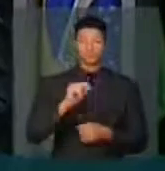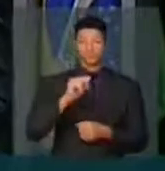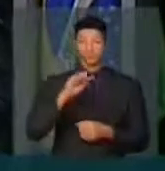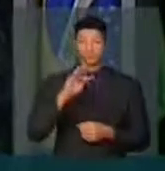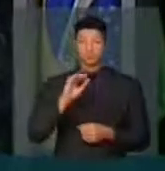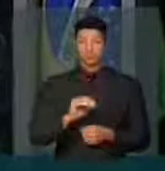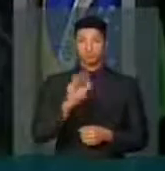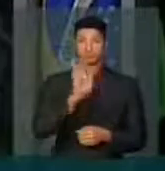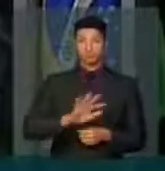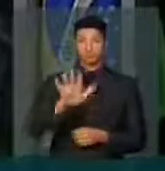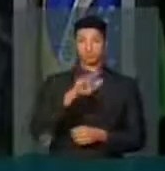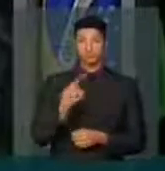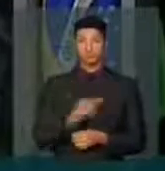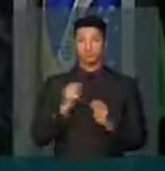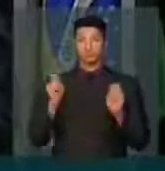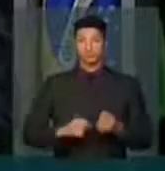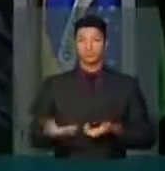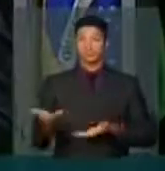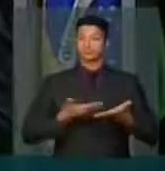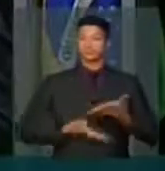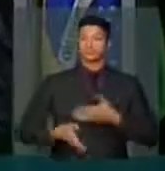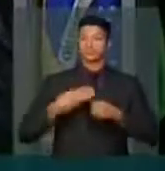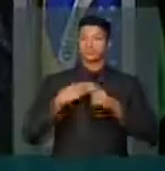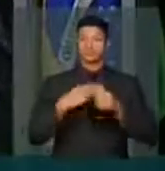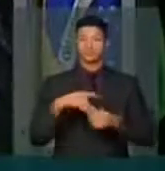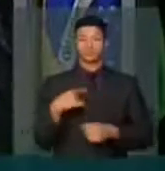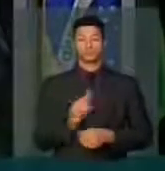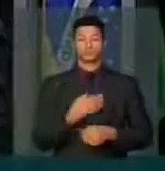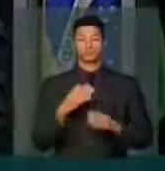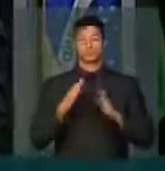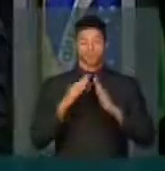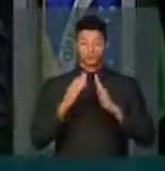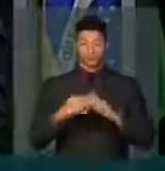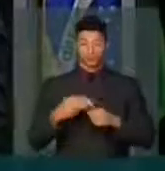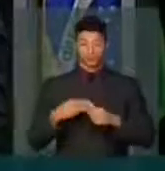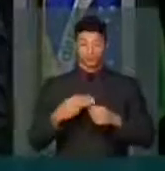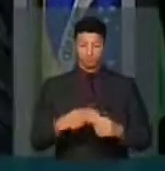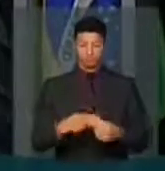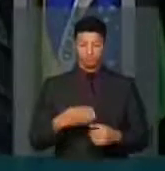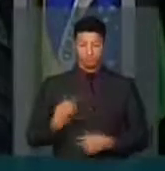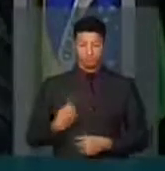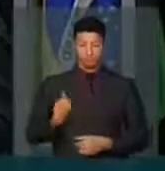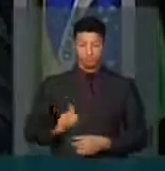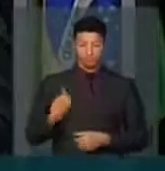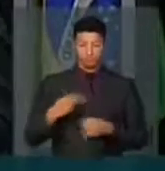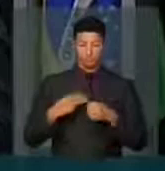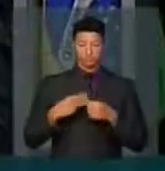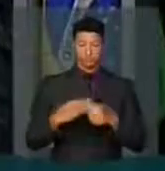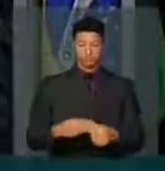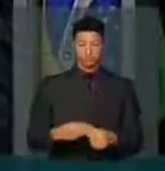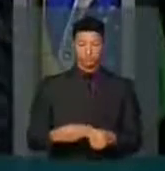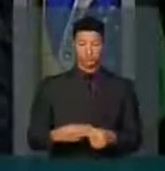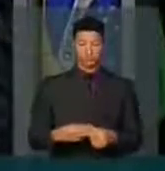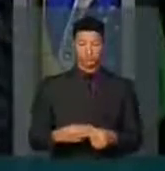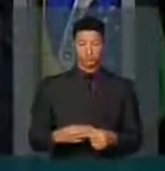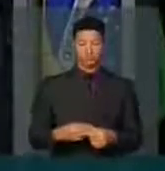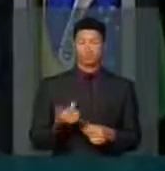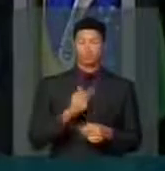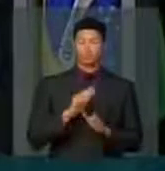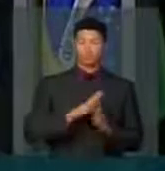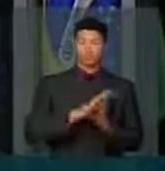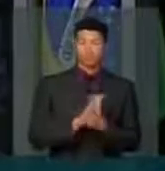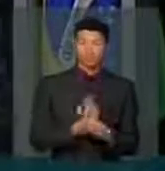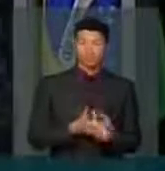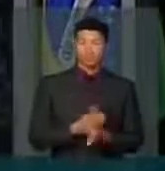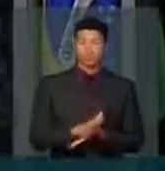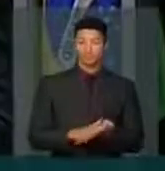Federativo, nós temos que atender os municípios. Nós moramos no município, vivemos no município e vamos ser enterrados